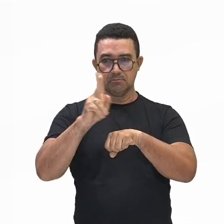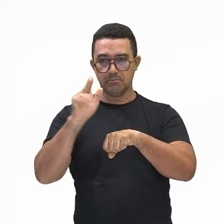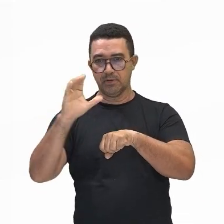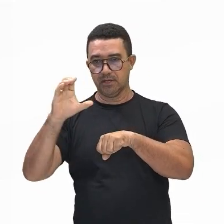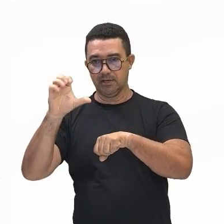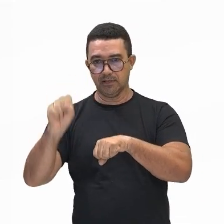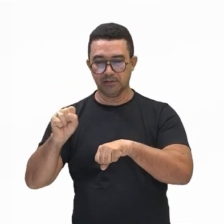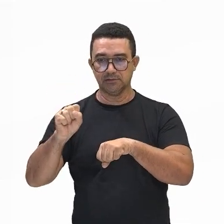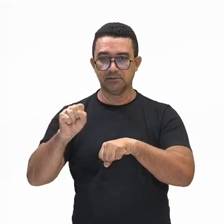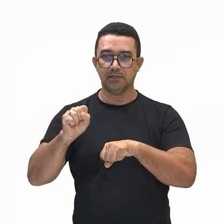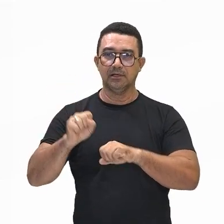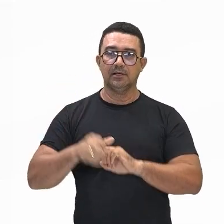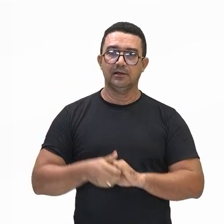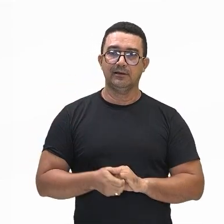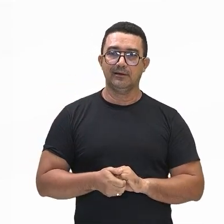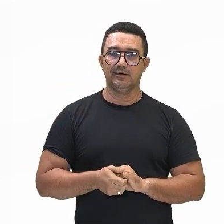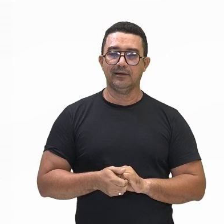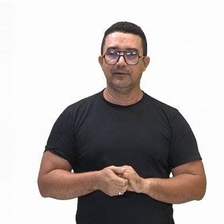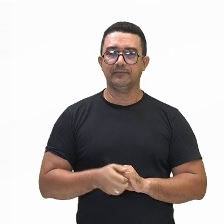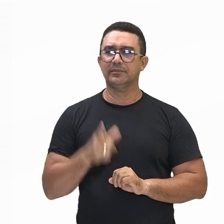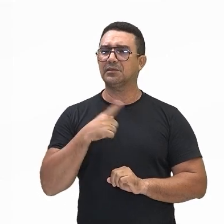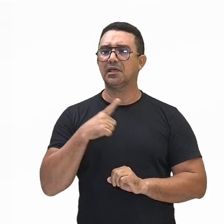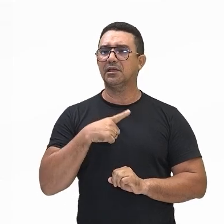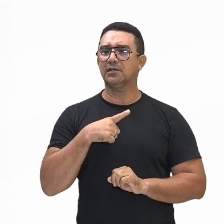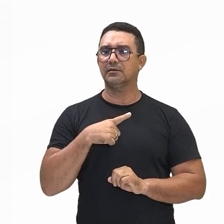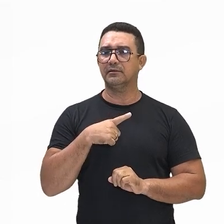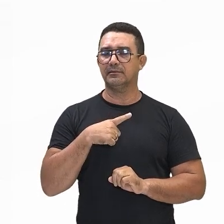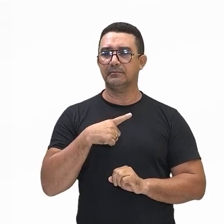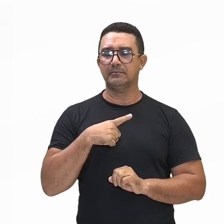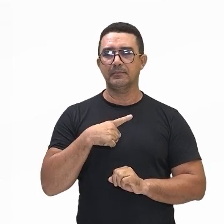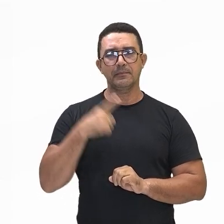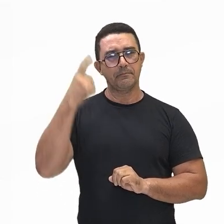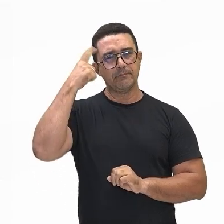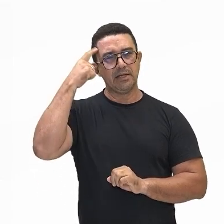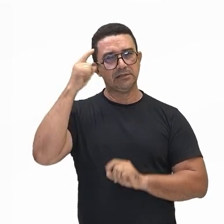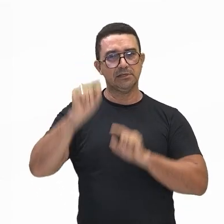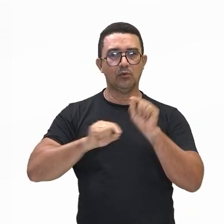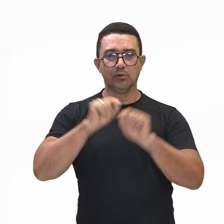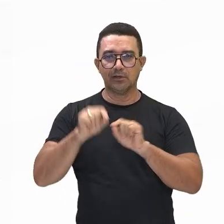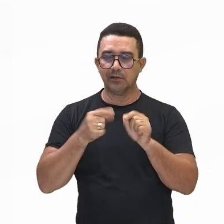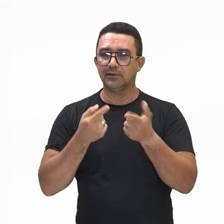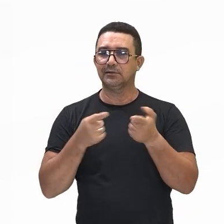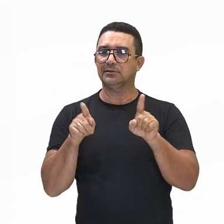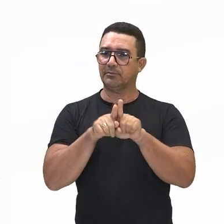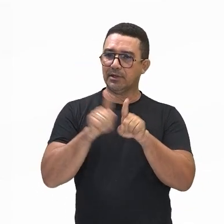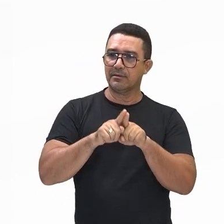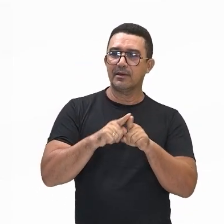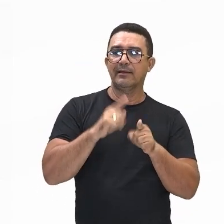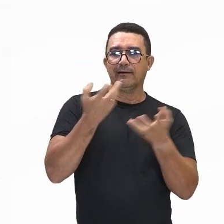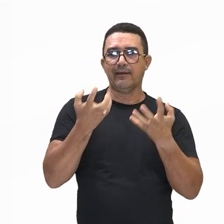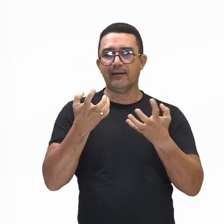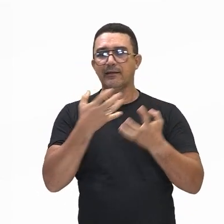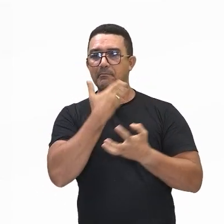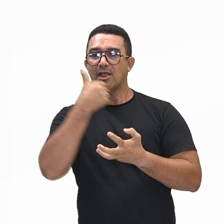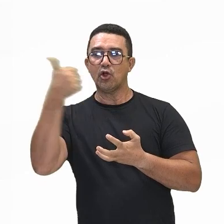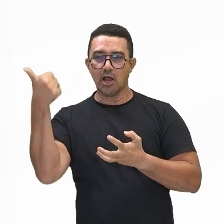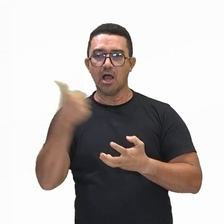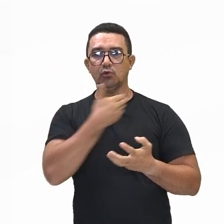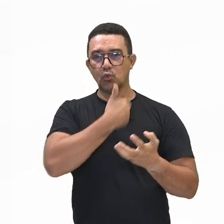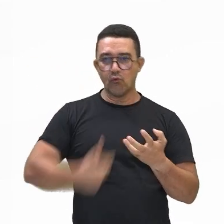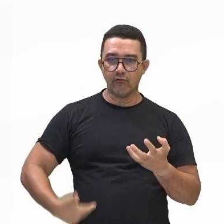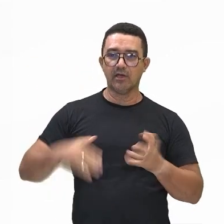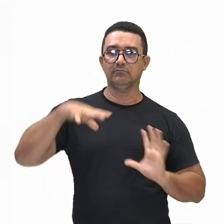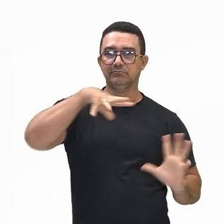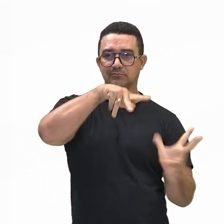vão expressar aí uma intenção, né, bem maior de buscar o quê? Reformas na governança global, né? Não ficar